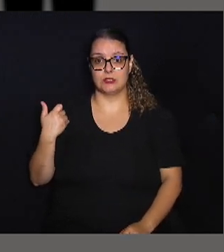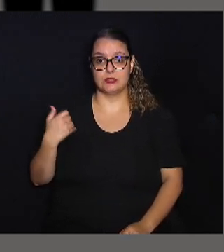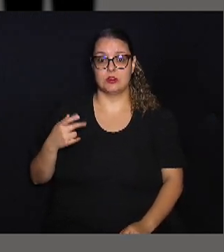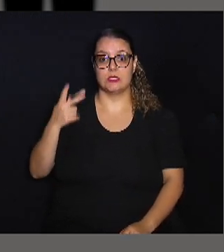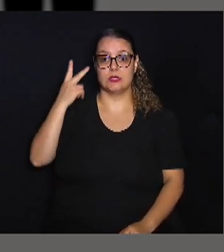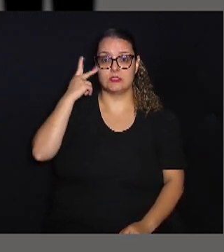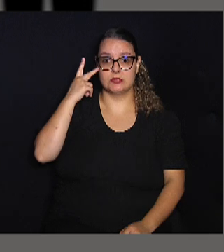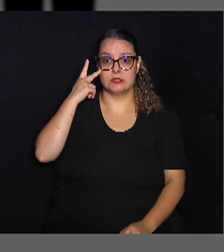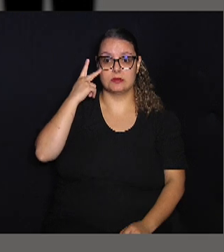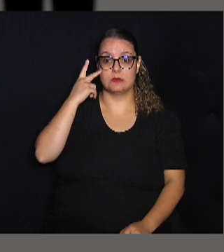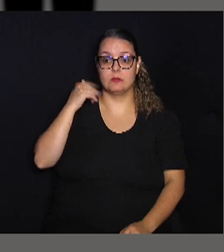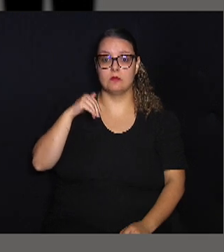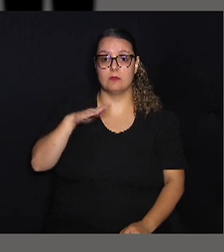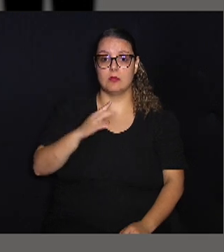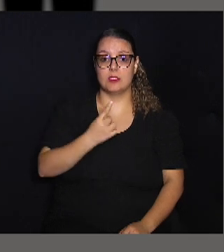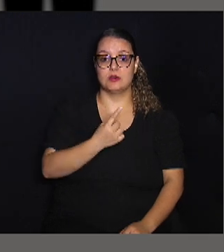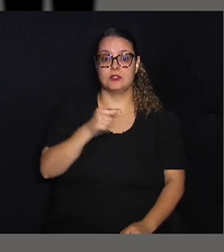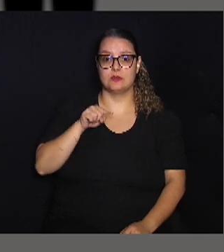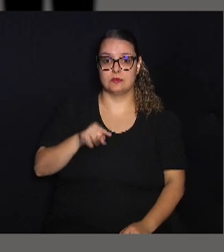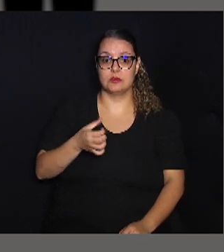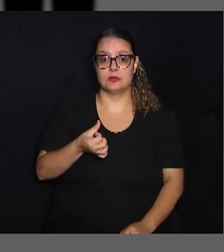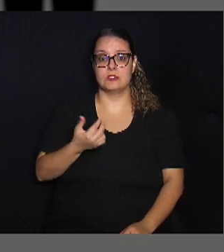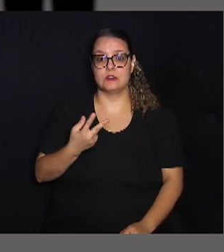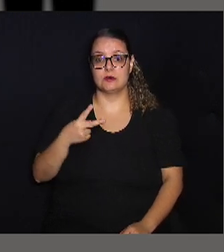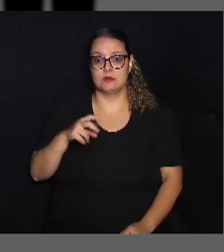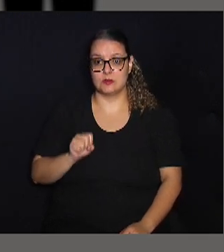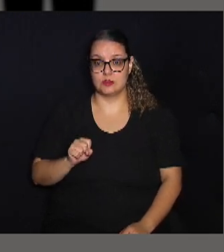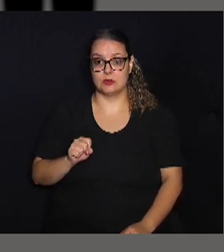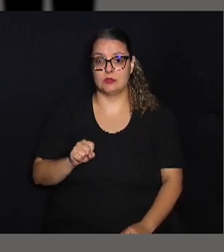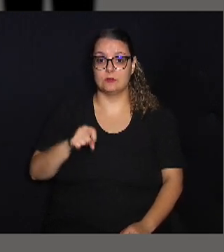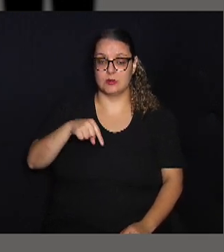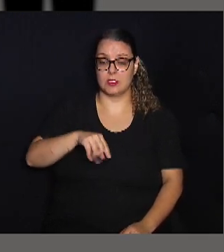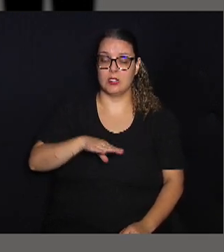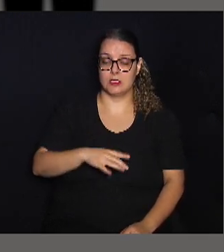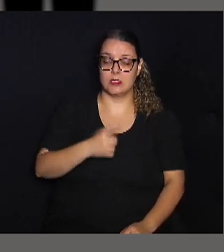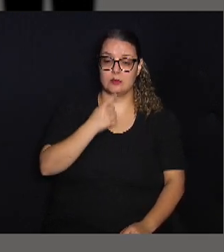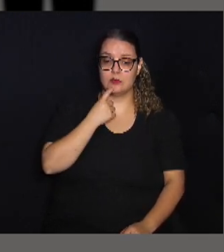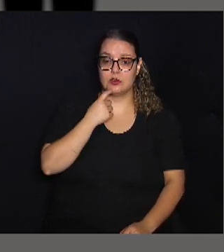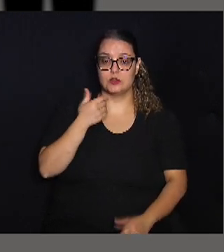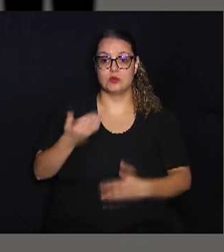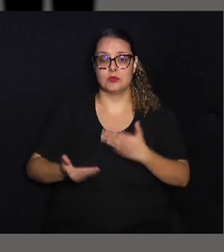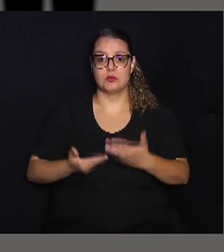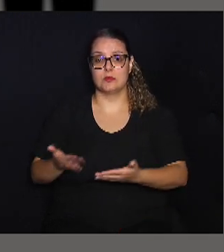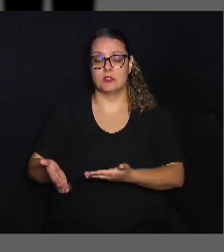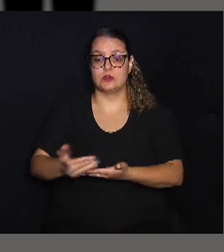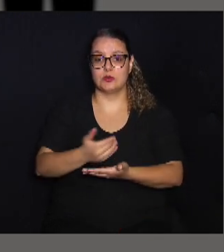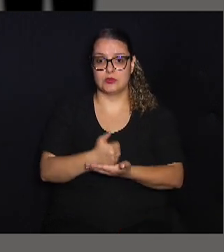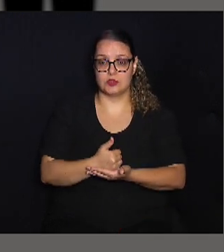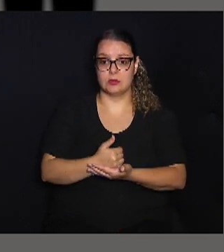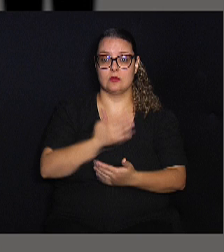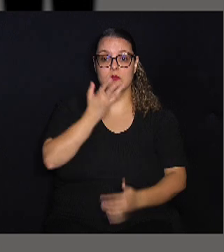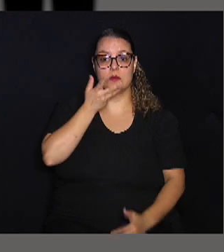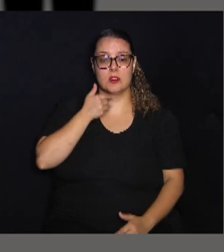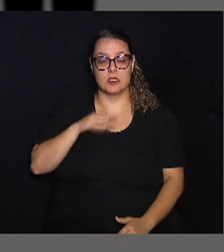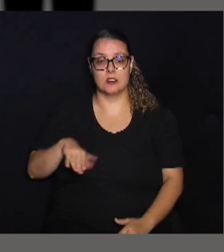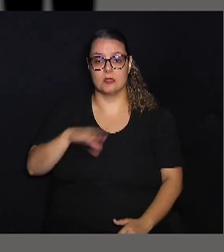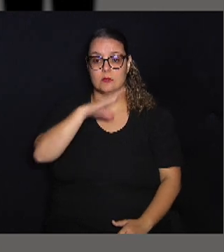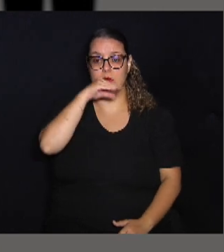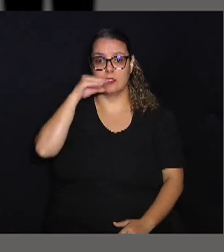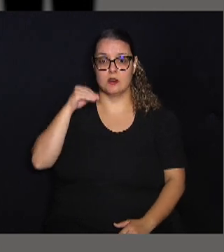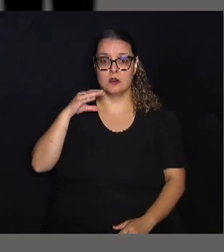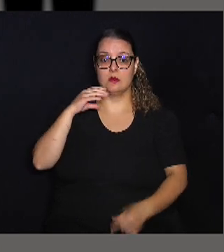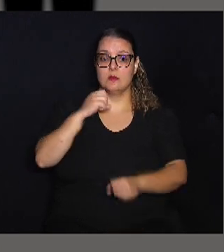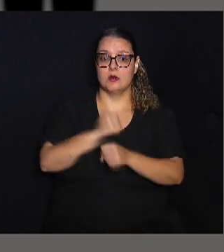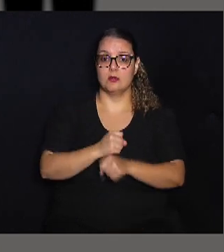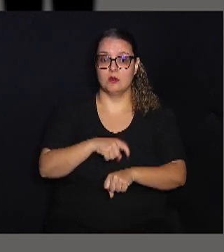São Paulo, são 1.628. Em Campinas, os serviços de acolhimento para crianças e adolescentes têm,